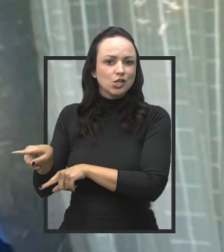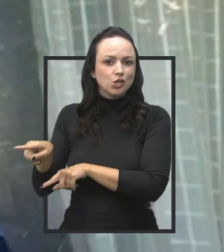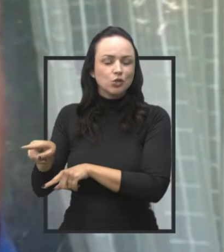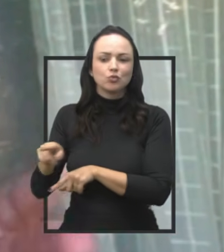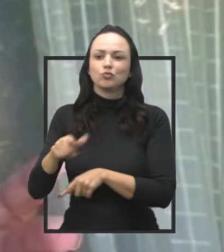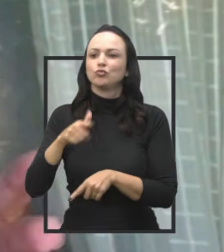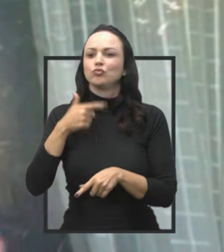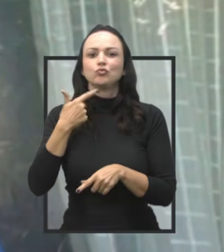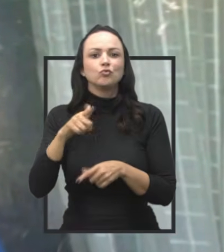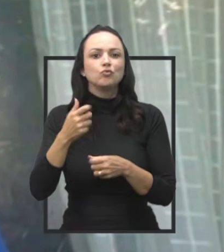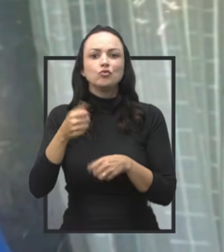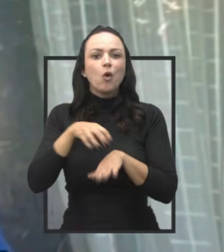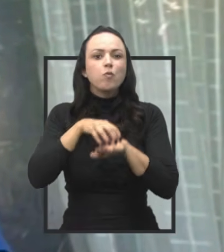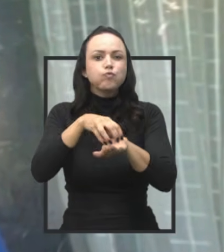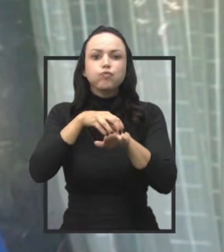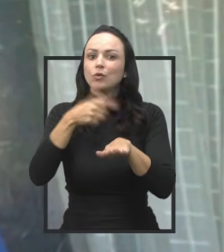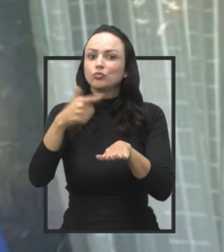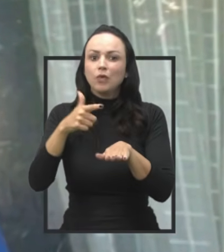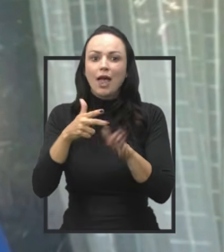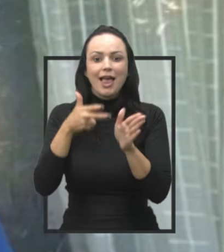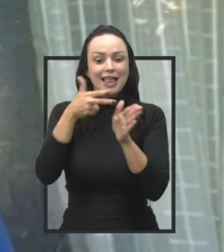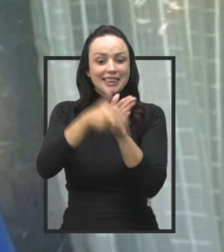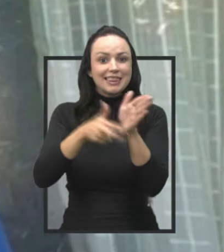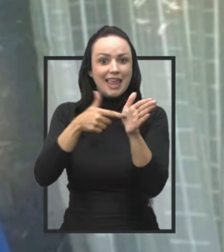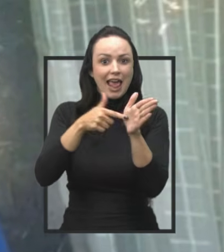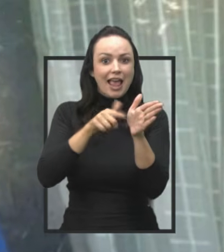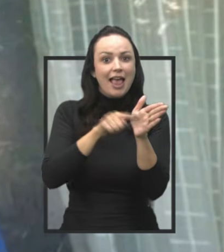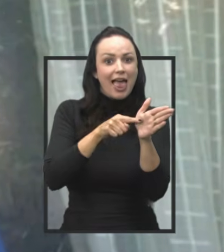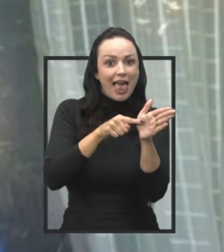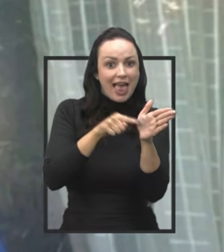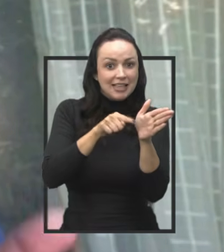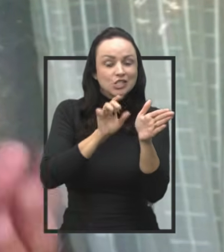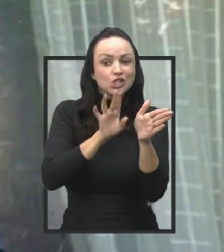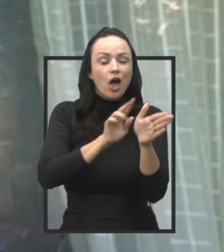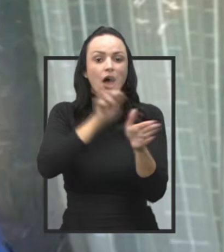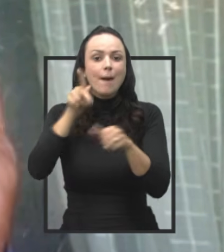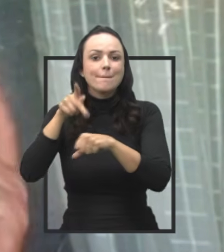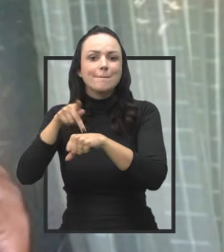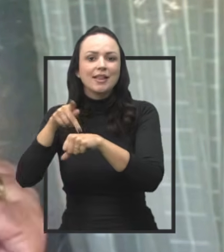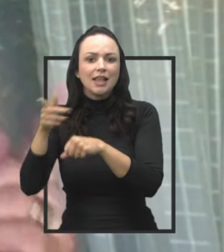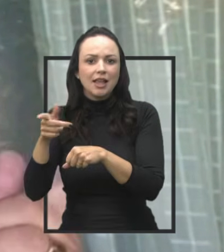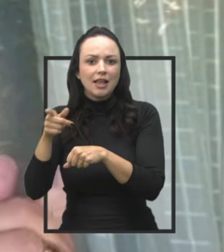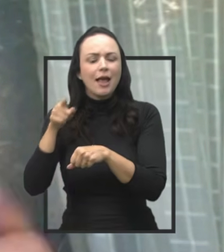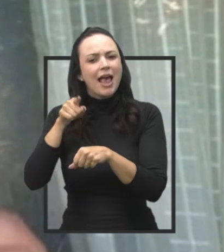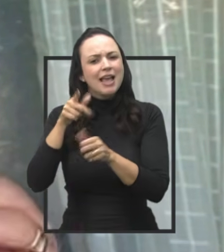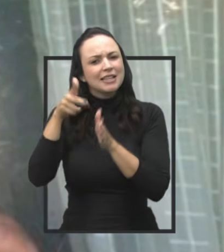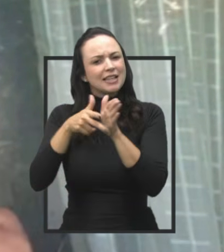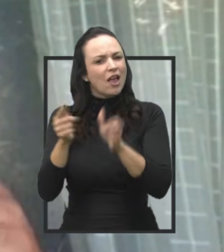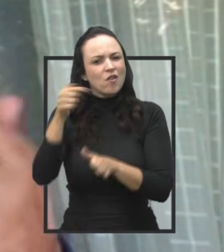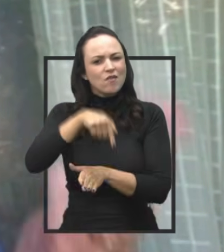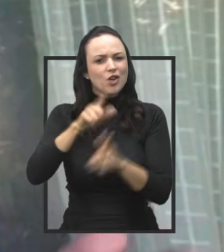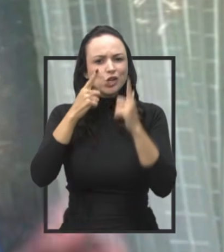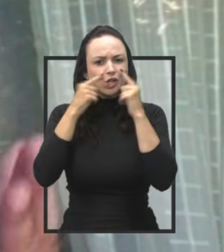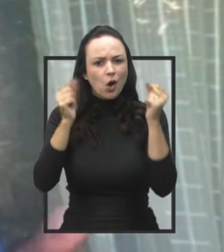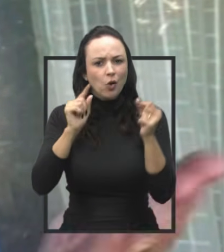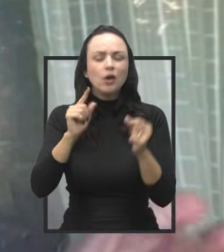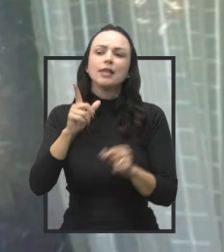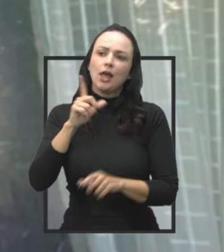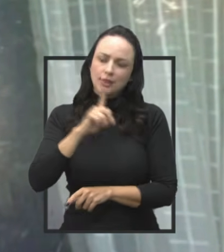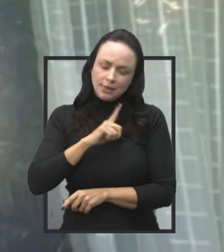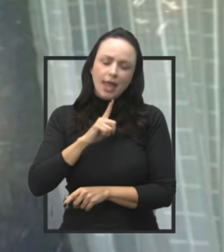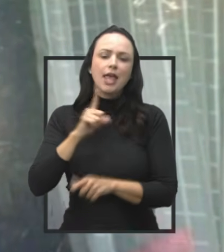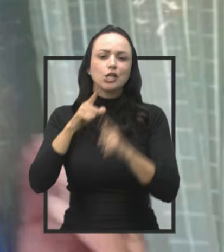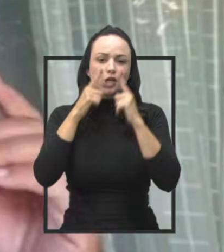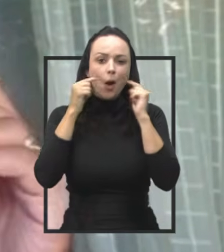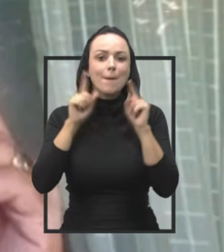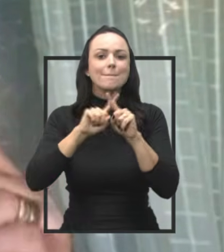cá. Não tinha transporte, tinha um trem que levava para Pederneiras, mas falava, esse trem não ia para Jaú. Lógico, o trem também